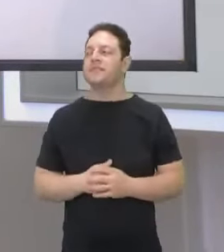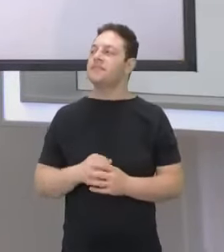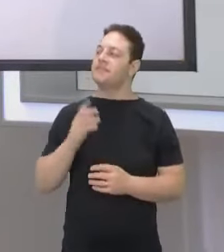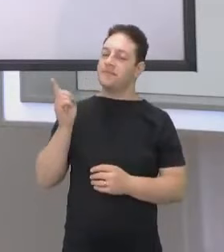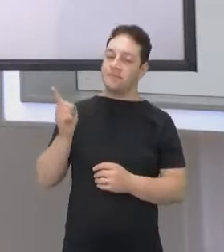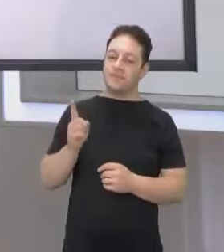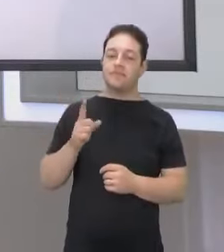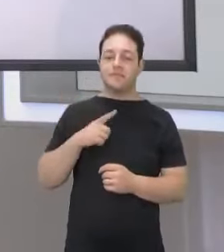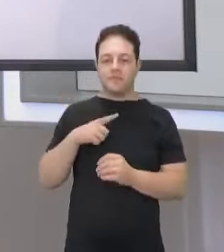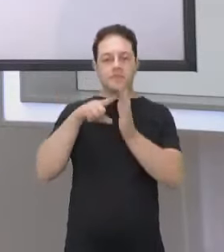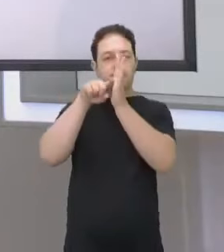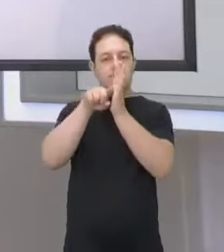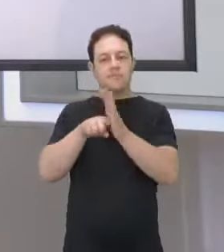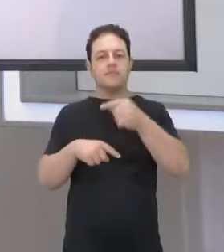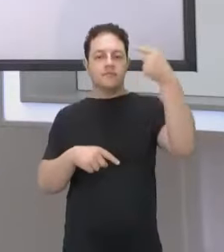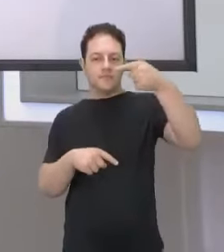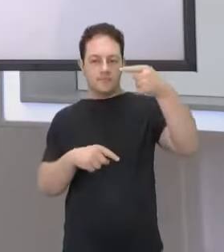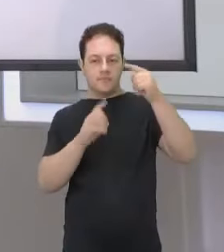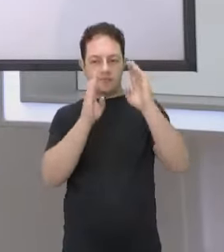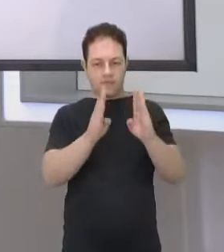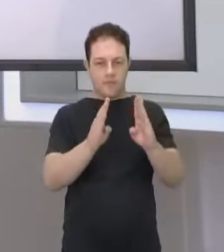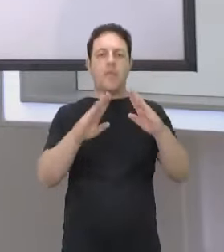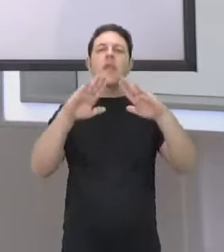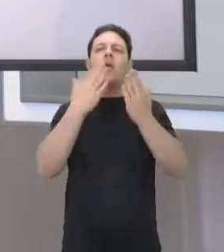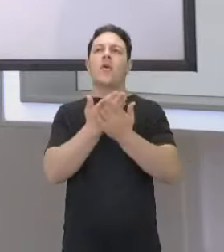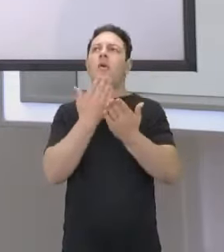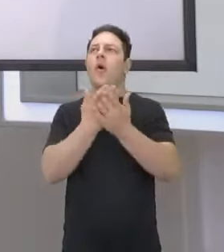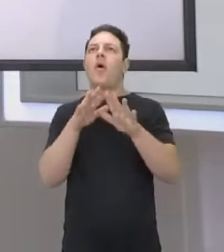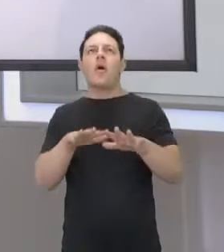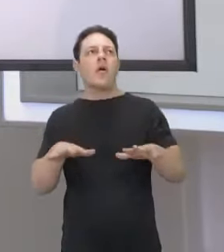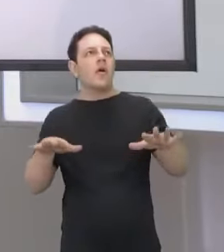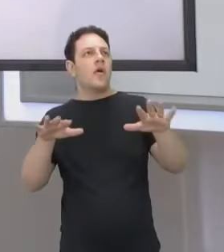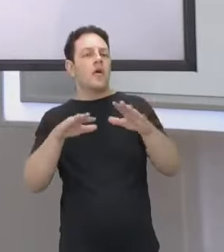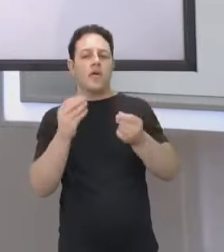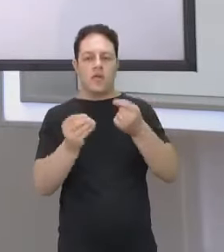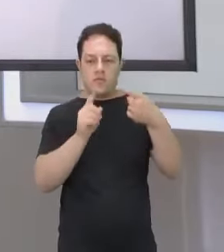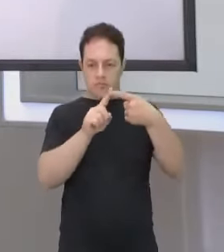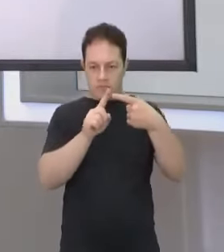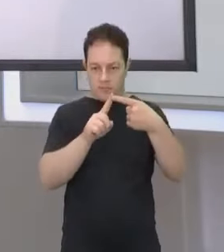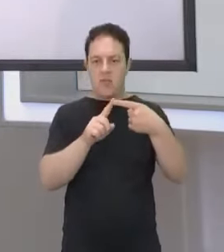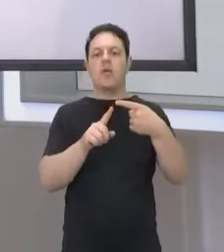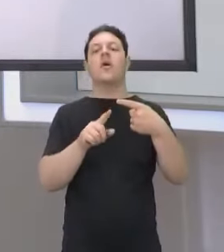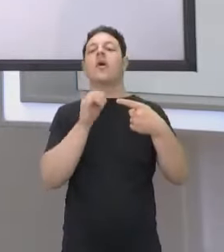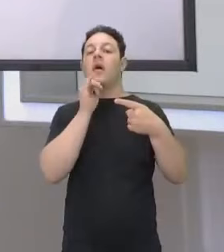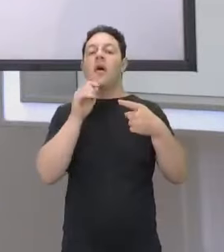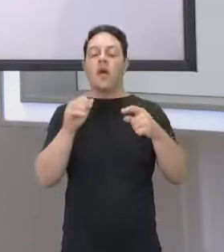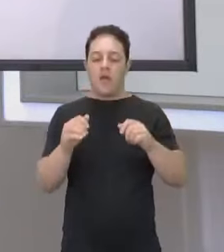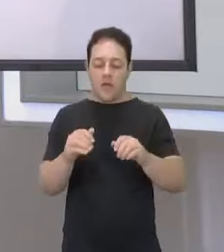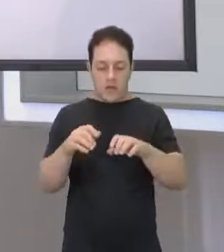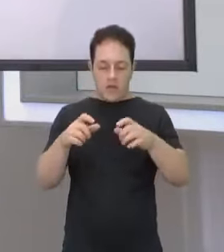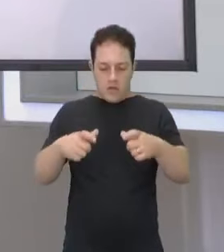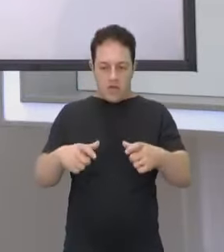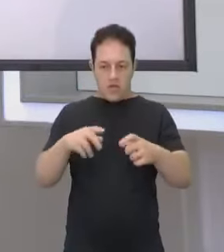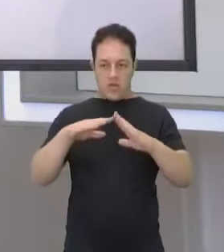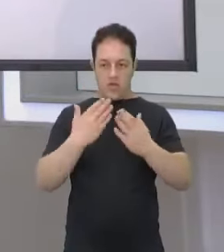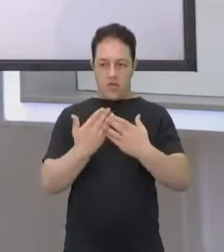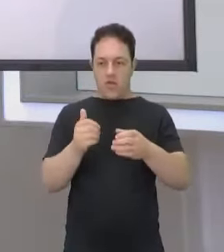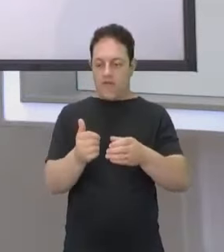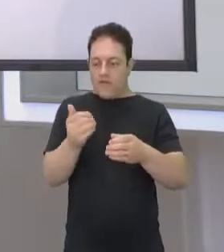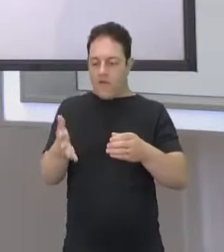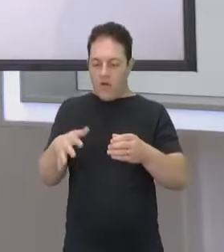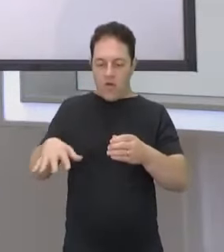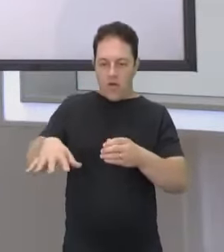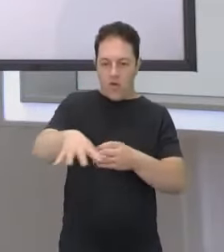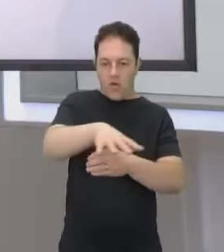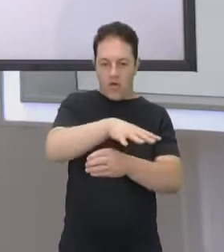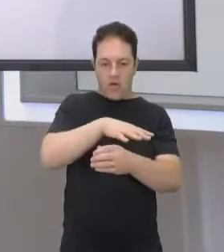também pode analisar num primeiro nível a própria escola, você pode ter atividades envolvendo o entorno da escola